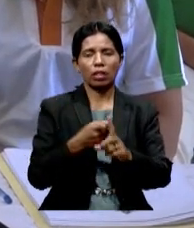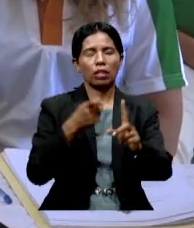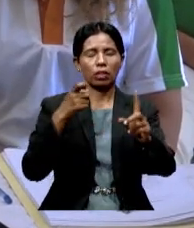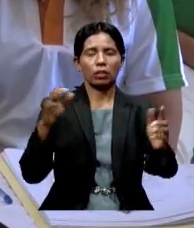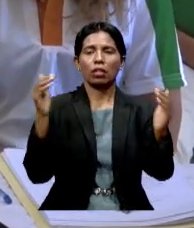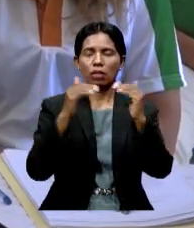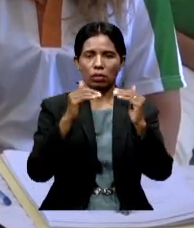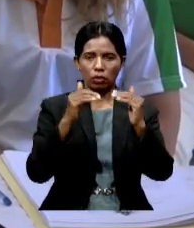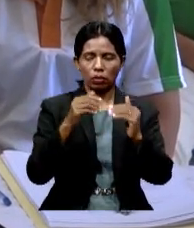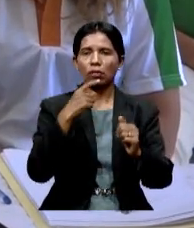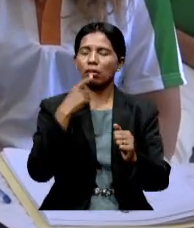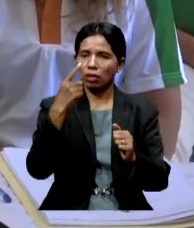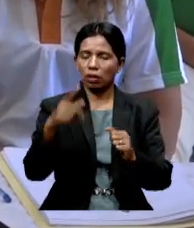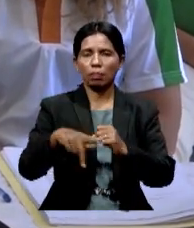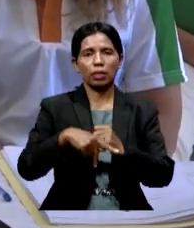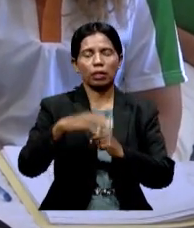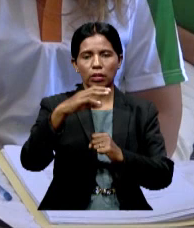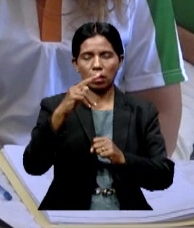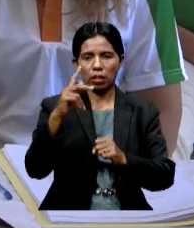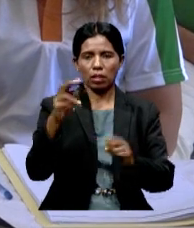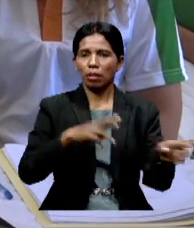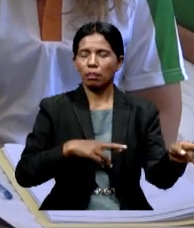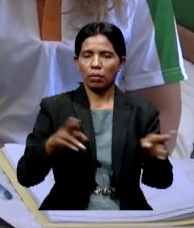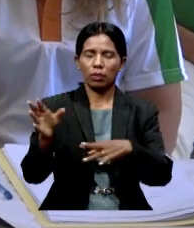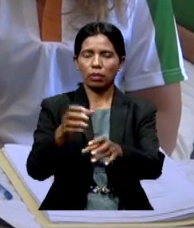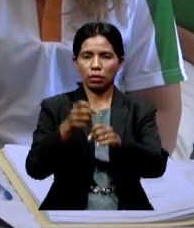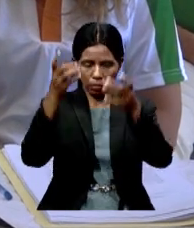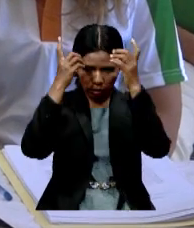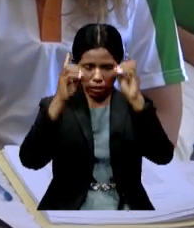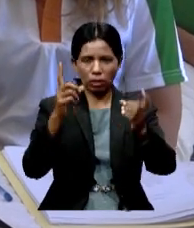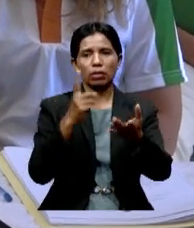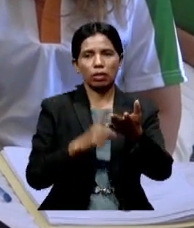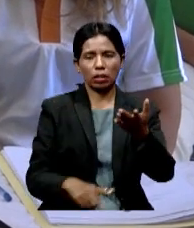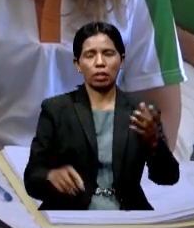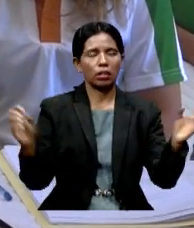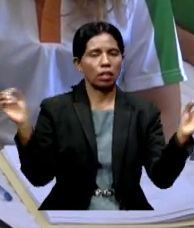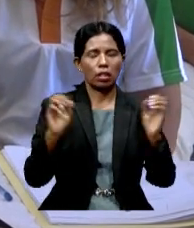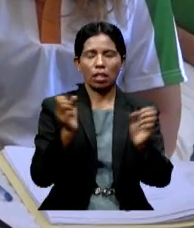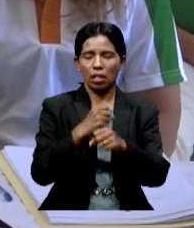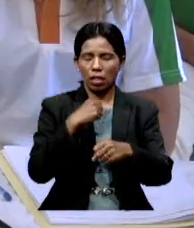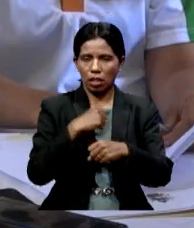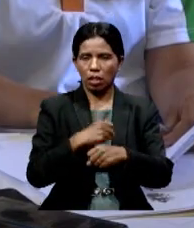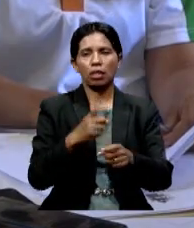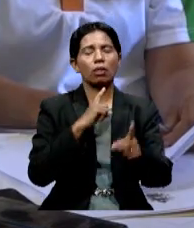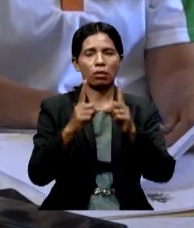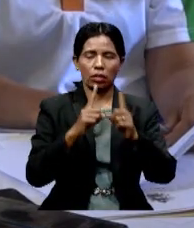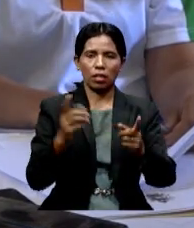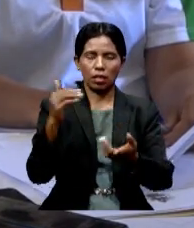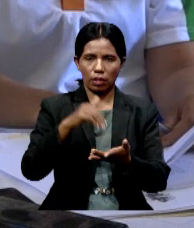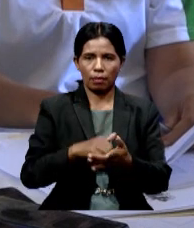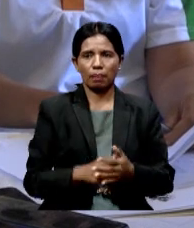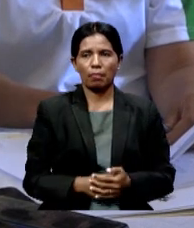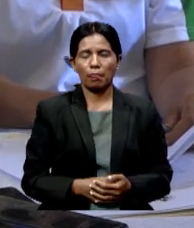conferência de imprensa a Teten, Partido Senarte, pronto sim, decisão saída de, não sei lá, halo reclamação. Saída, mas